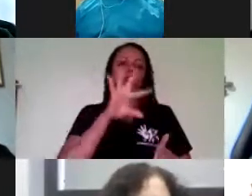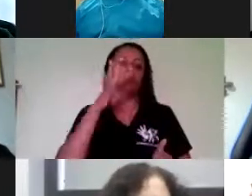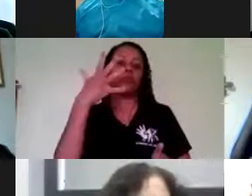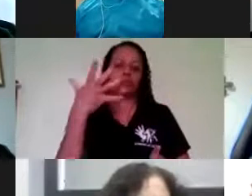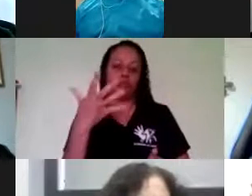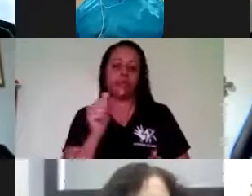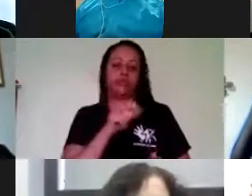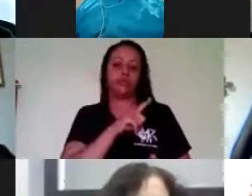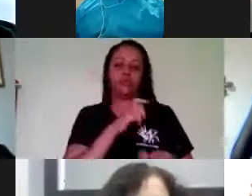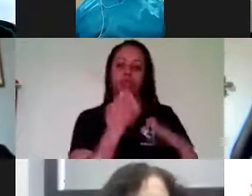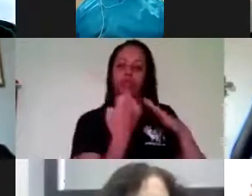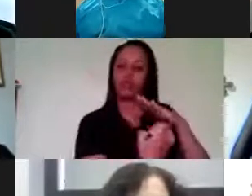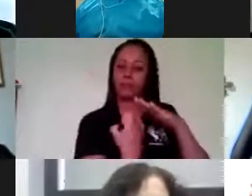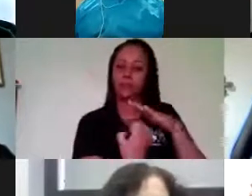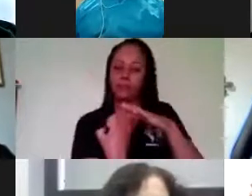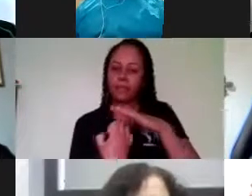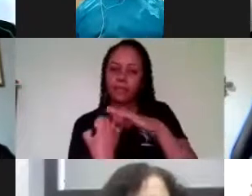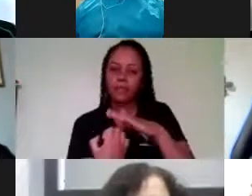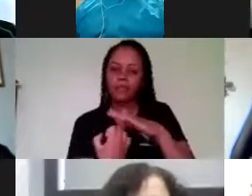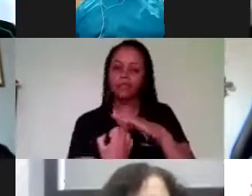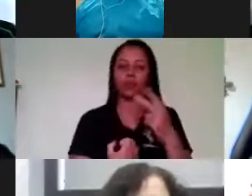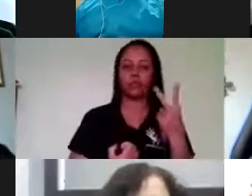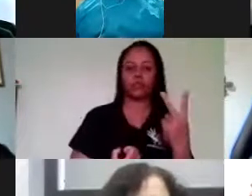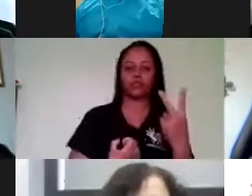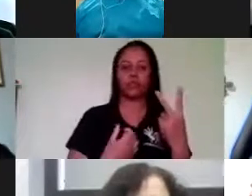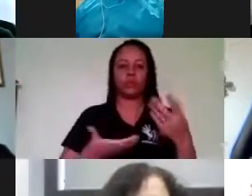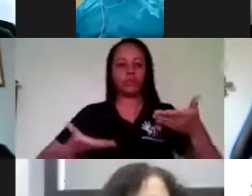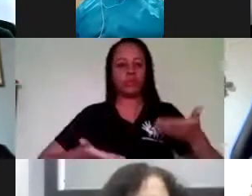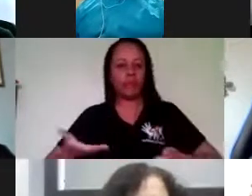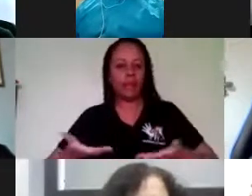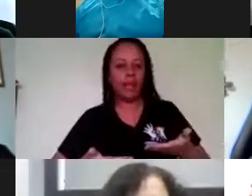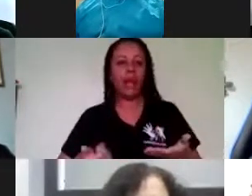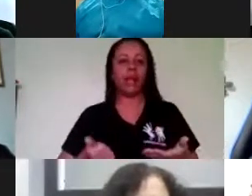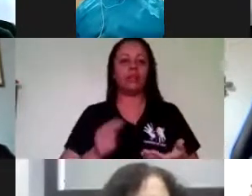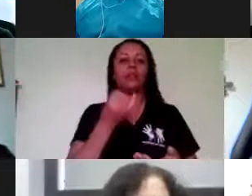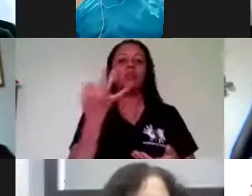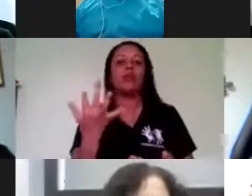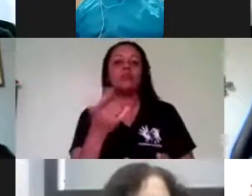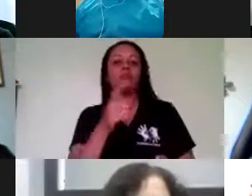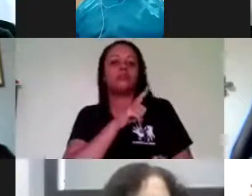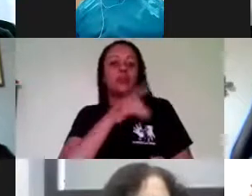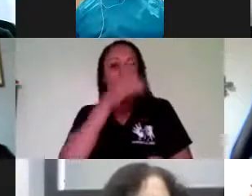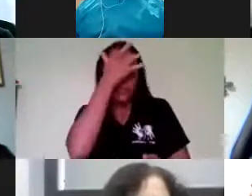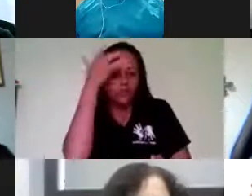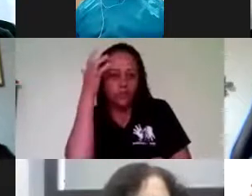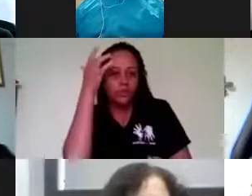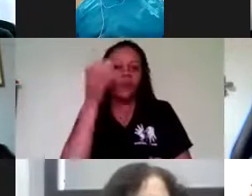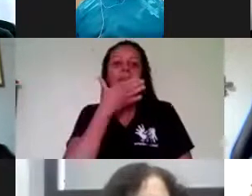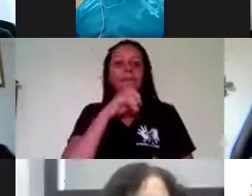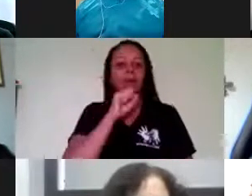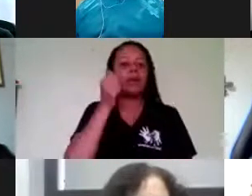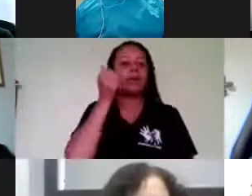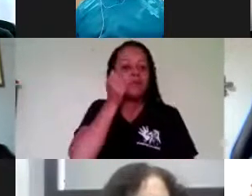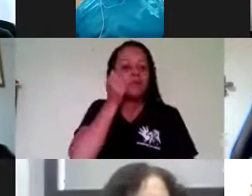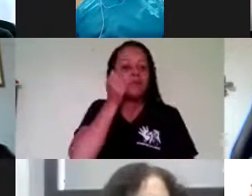2, 3 mil empregados, se você fizer um levantamento de quantos ali são pais de pessoas com deficiência, são inúmeros. no final das contas, você